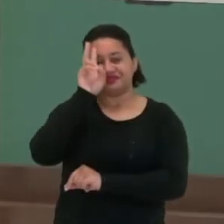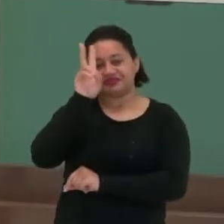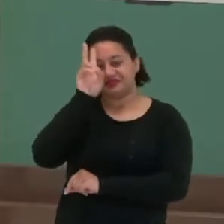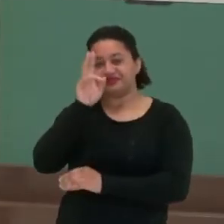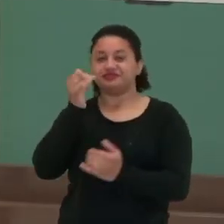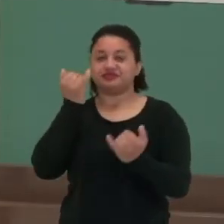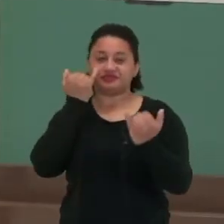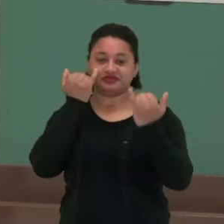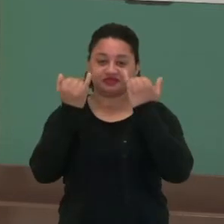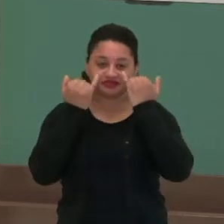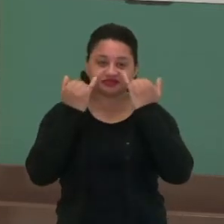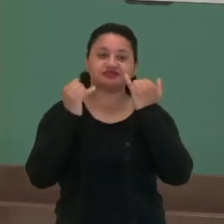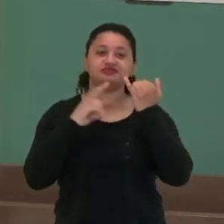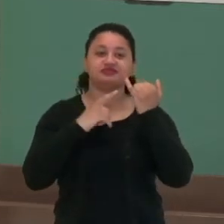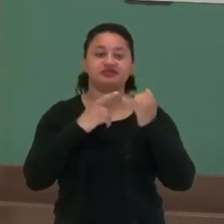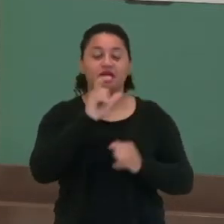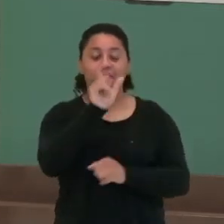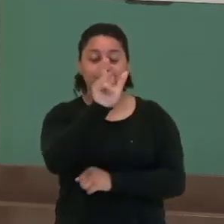informações, nós temos